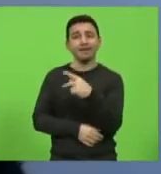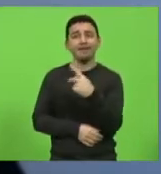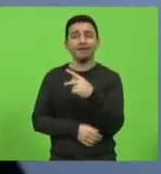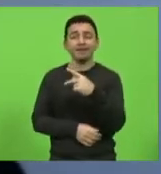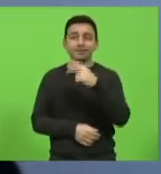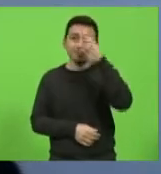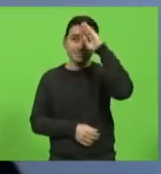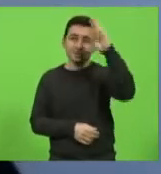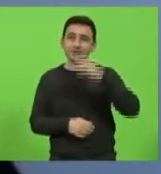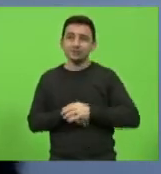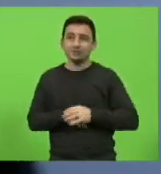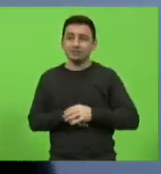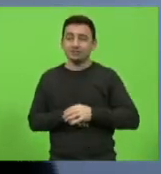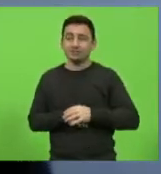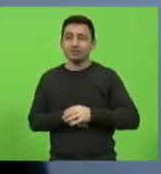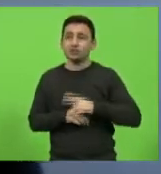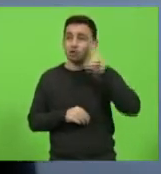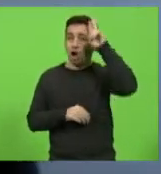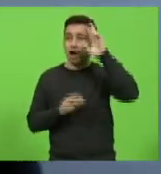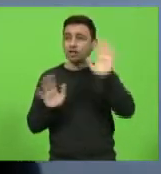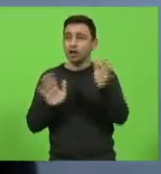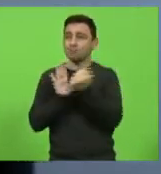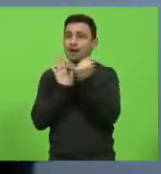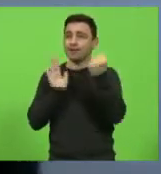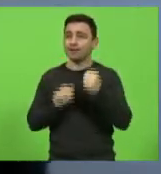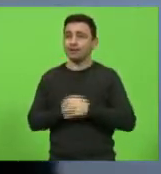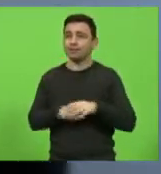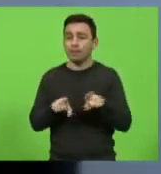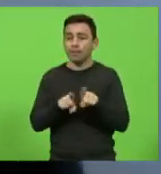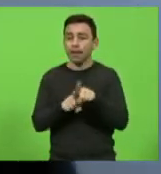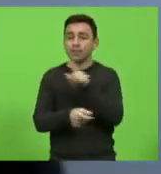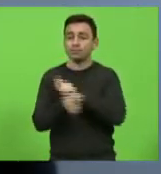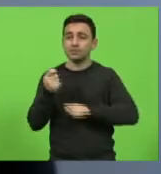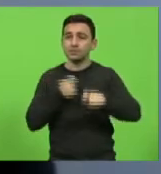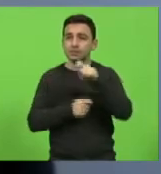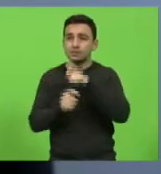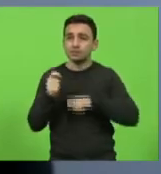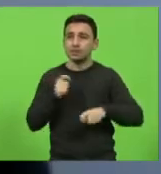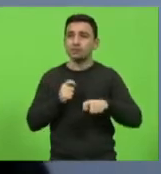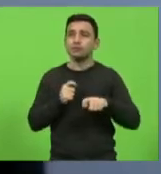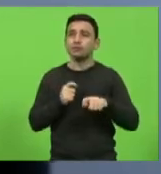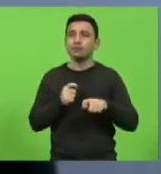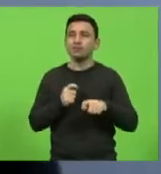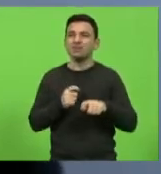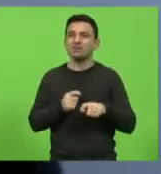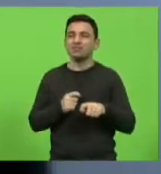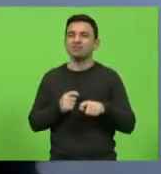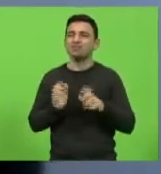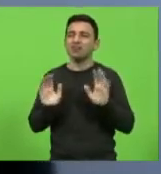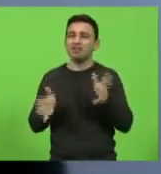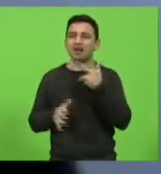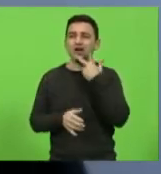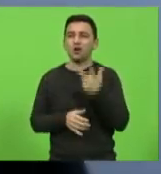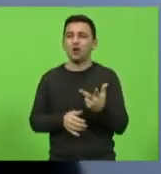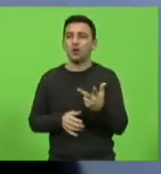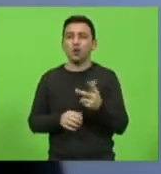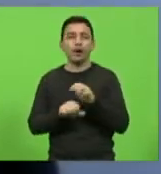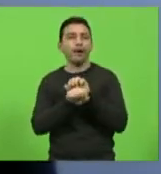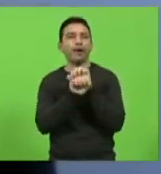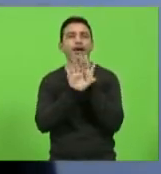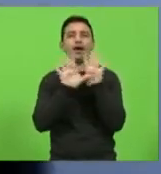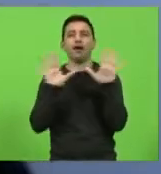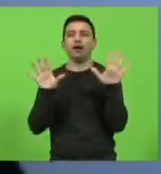Quem já entrou para a história foi a administração dita como